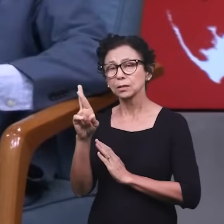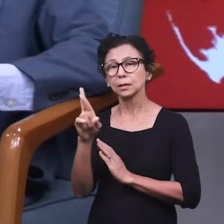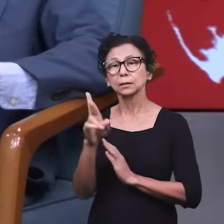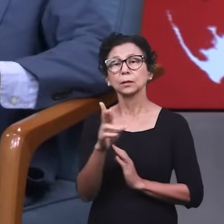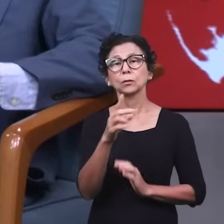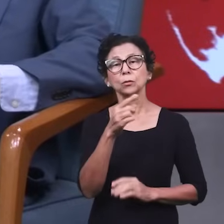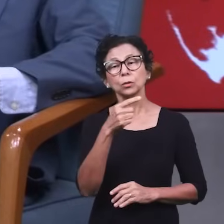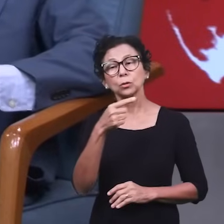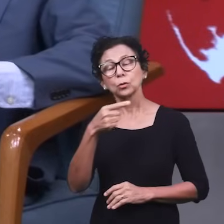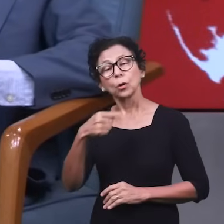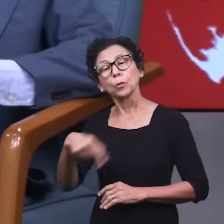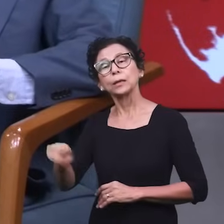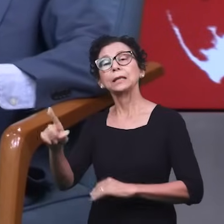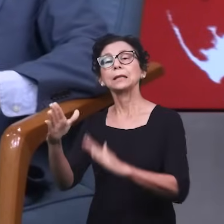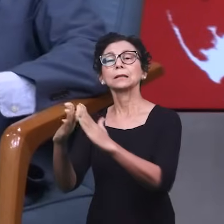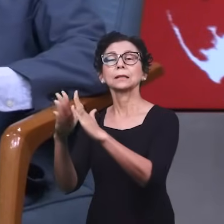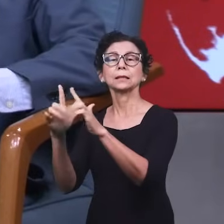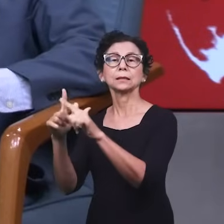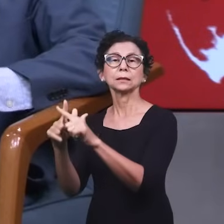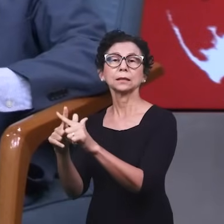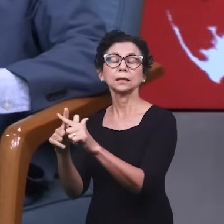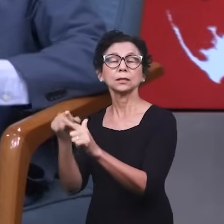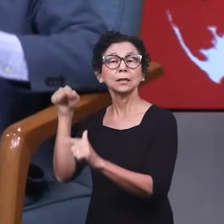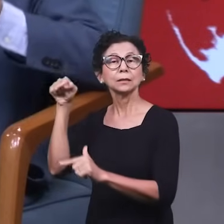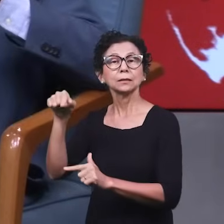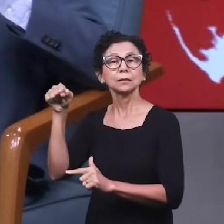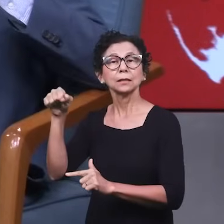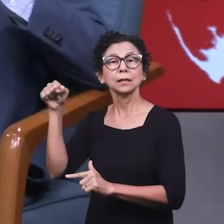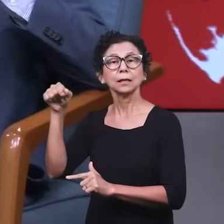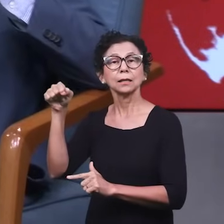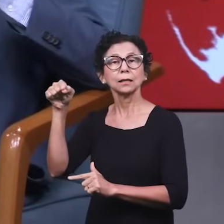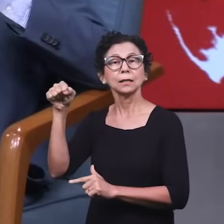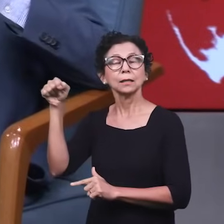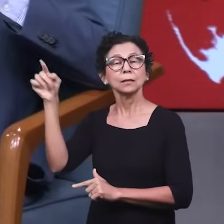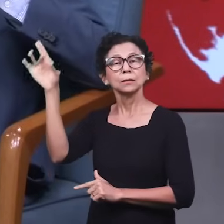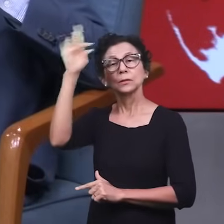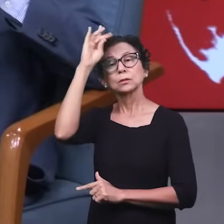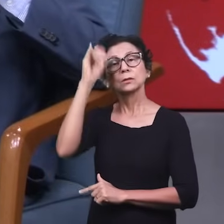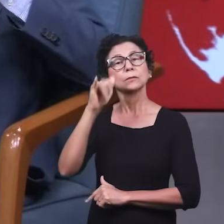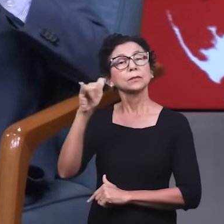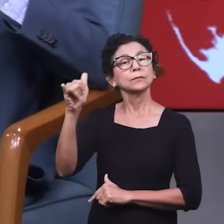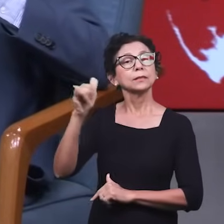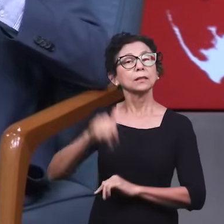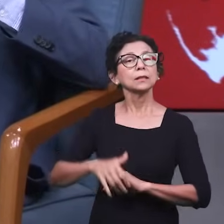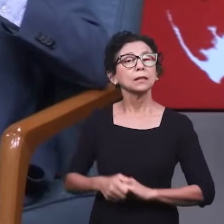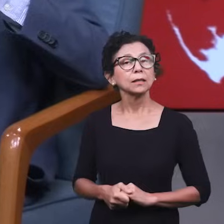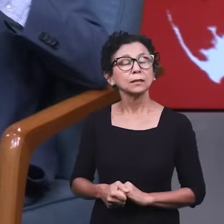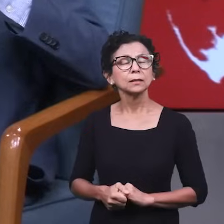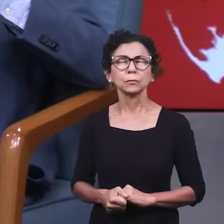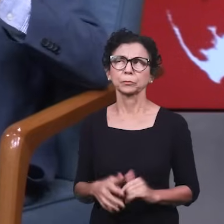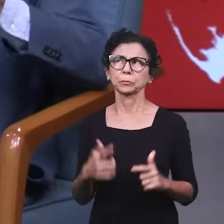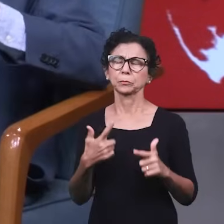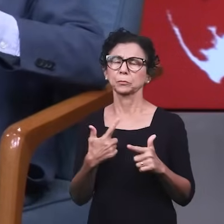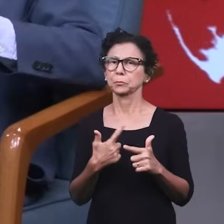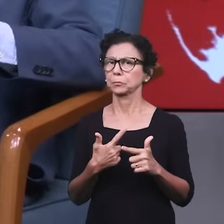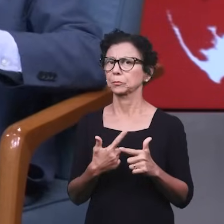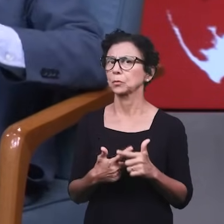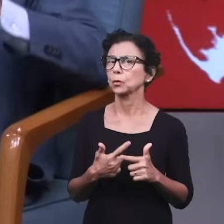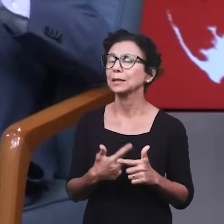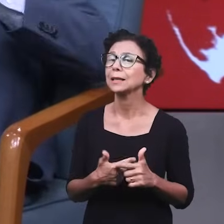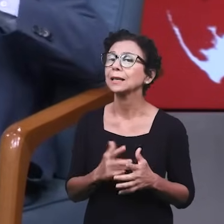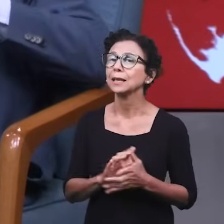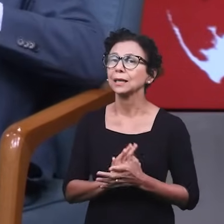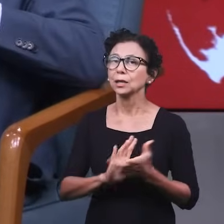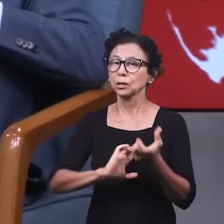o Espírito Santo mostrou. Por quê? Porque Paulo diz aquilo que o olho não viu, o ouvido não ouviu, não passou pelo coração do homem. Ou